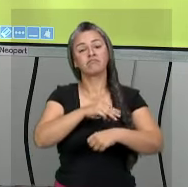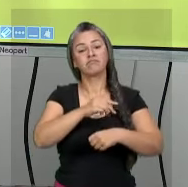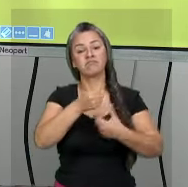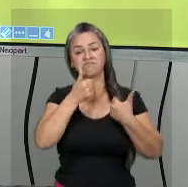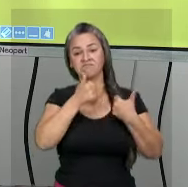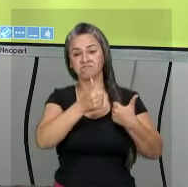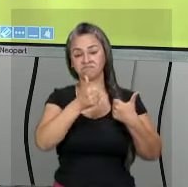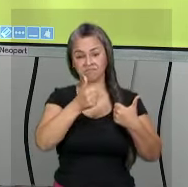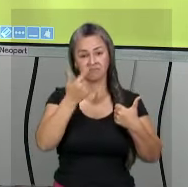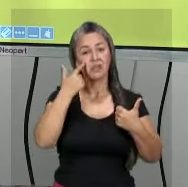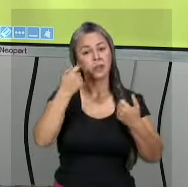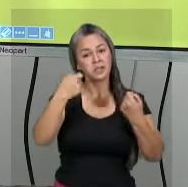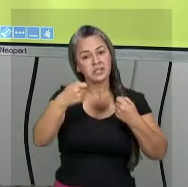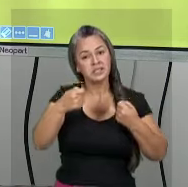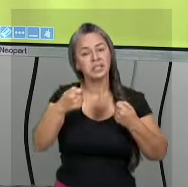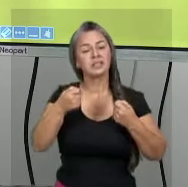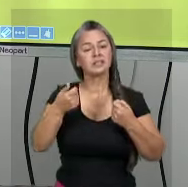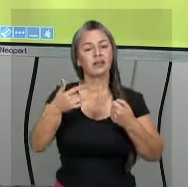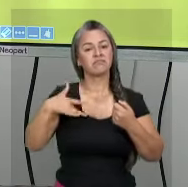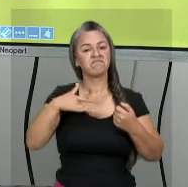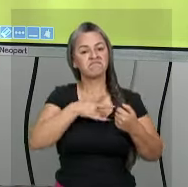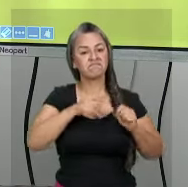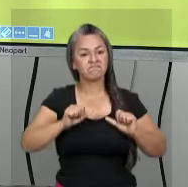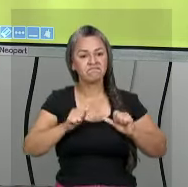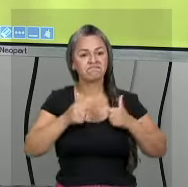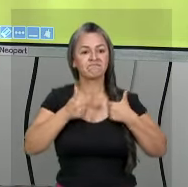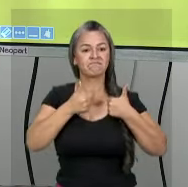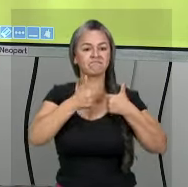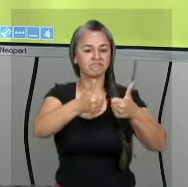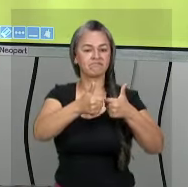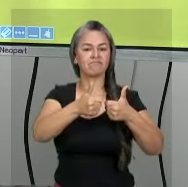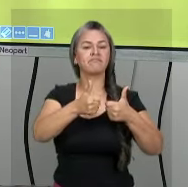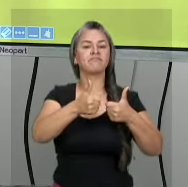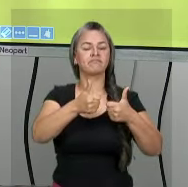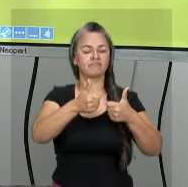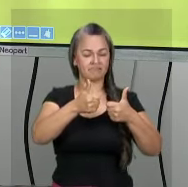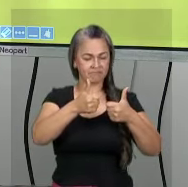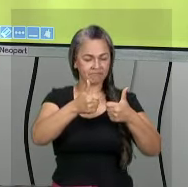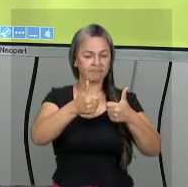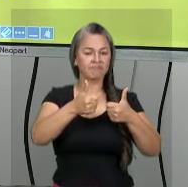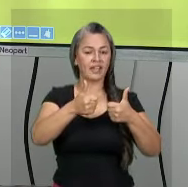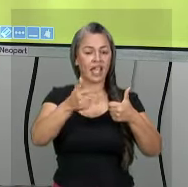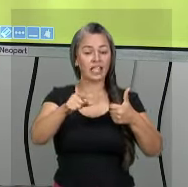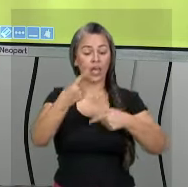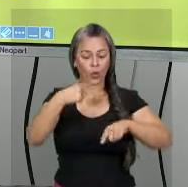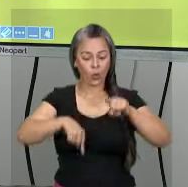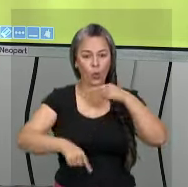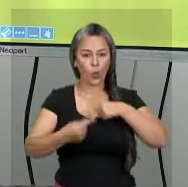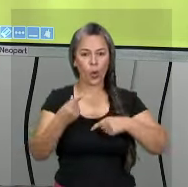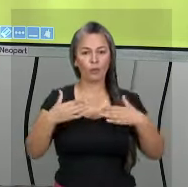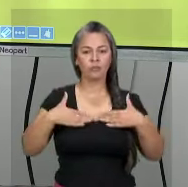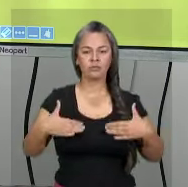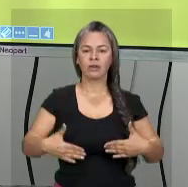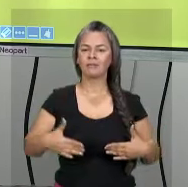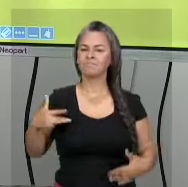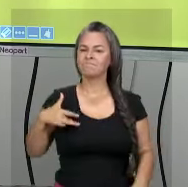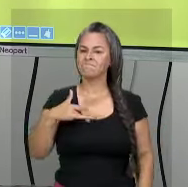a interação de todos eles é que vai fazer o nosso organismo ter saúde.